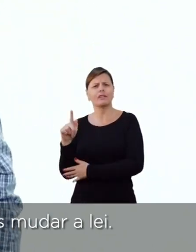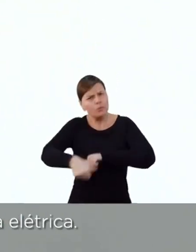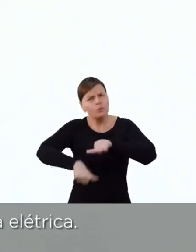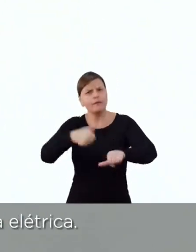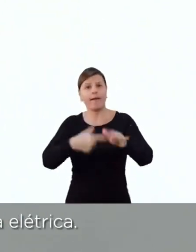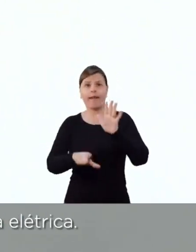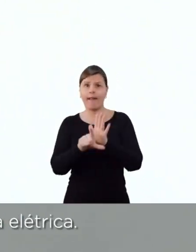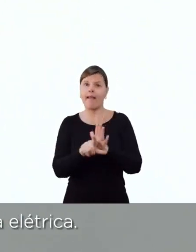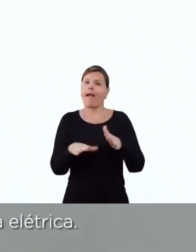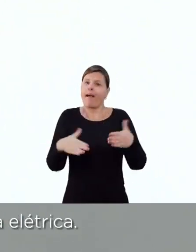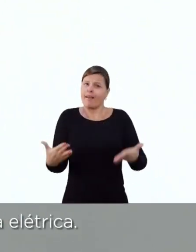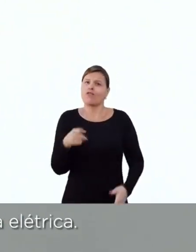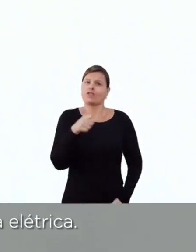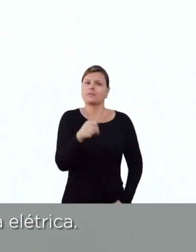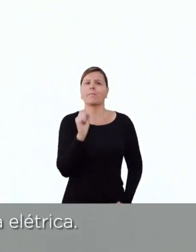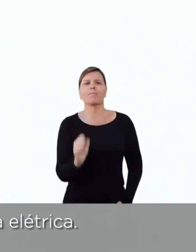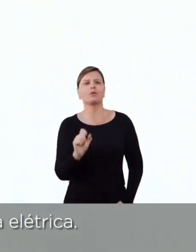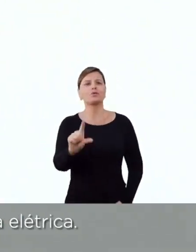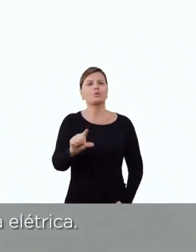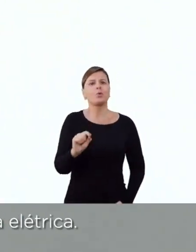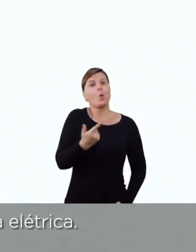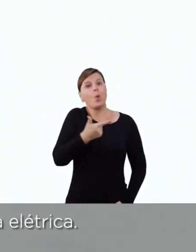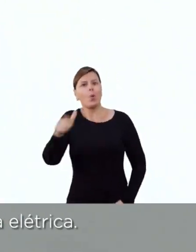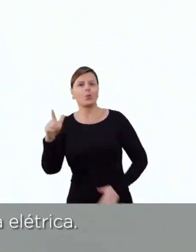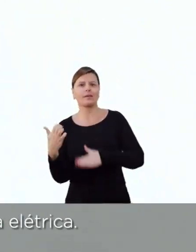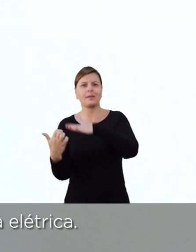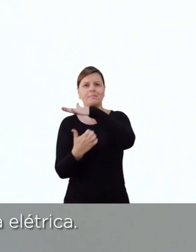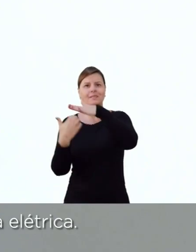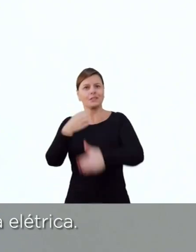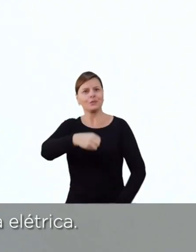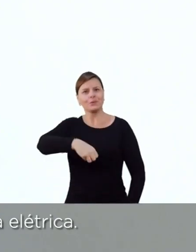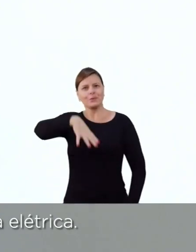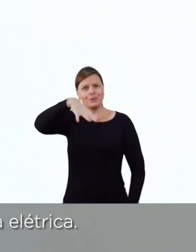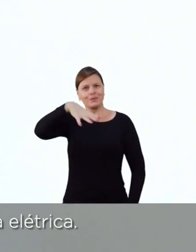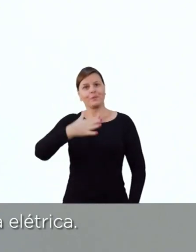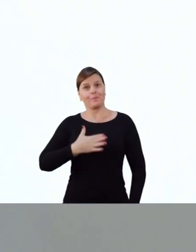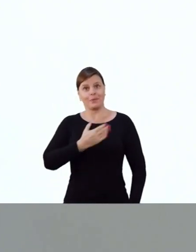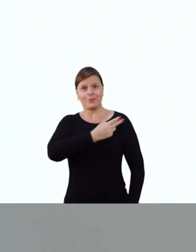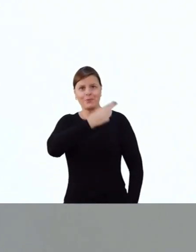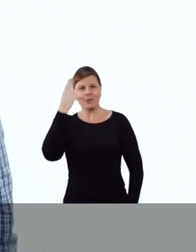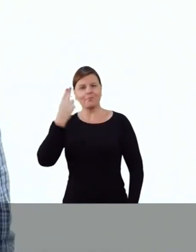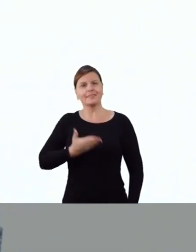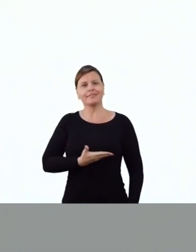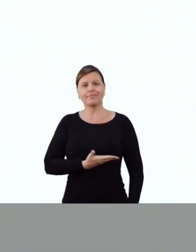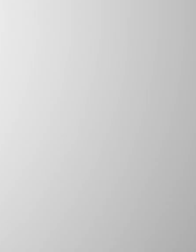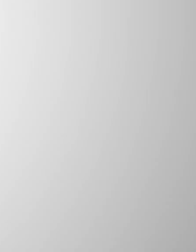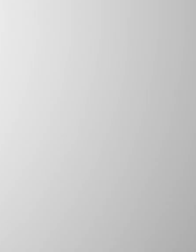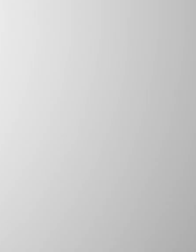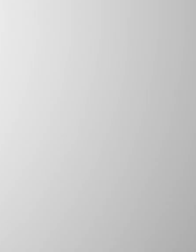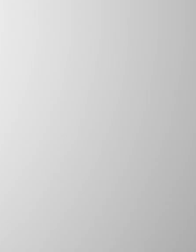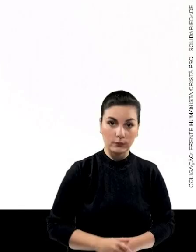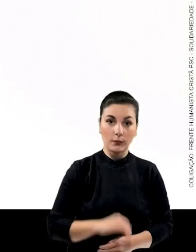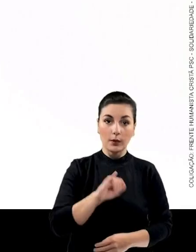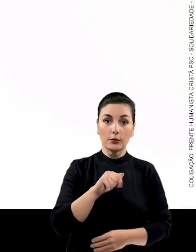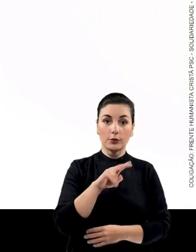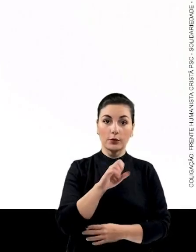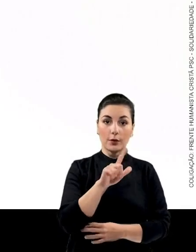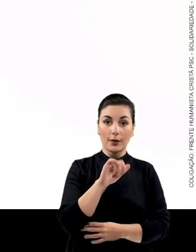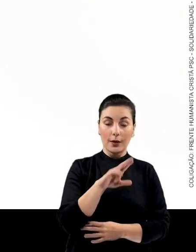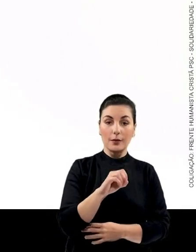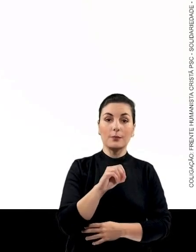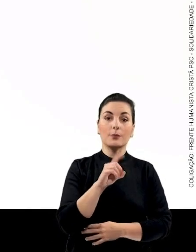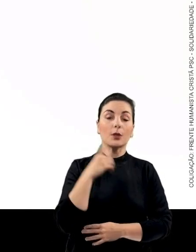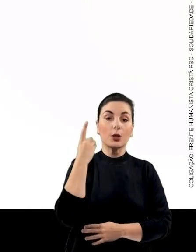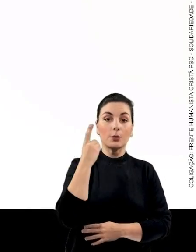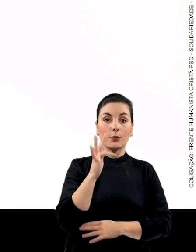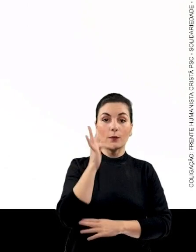RGE. E com isso, você pode escolher outra empresa de energia elétrica. Felipe Dil, 2201. Jaqueline